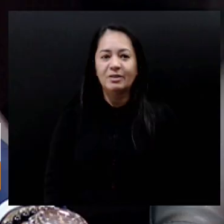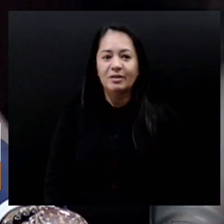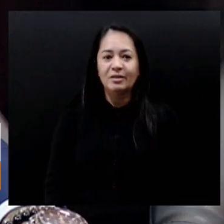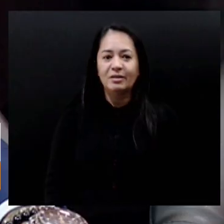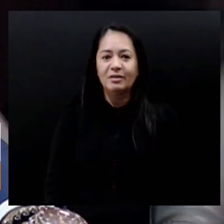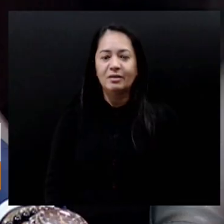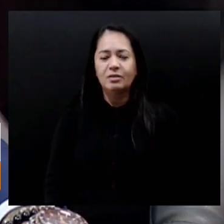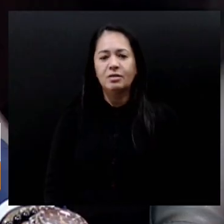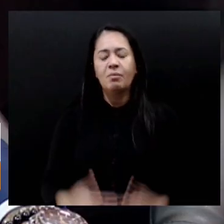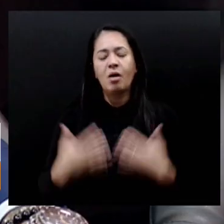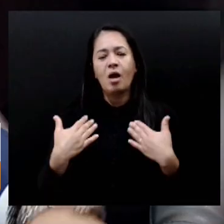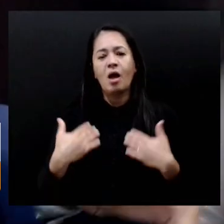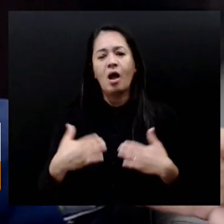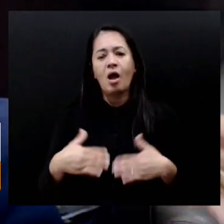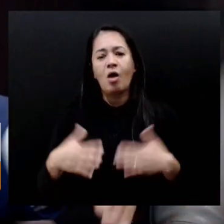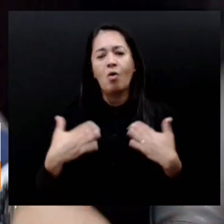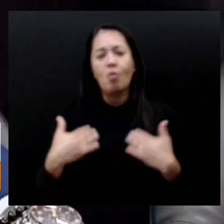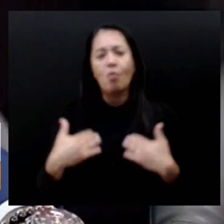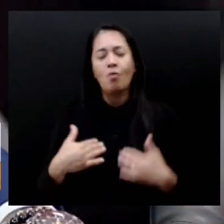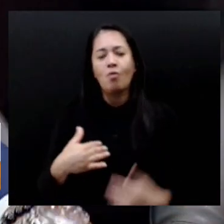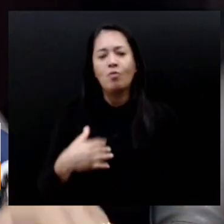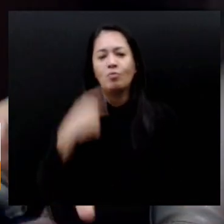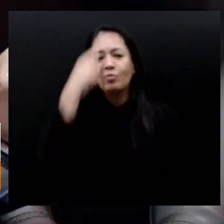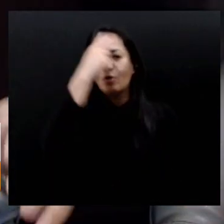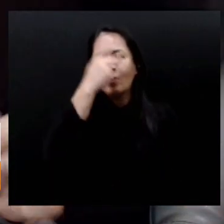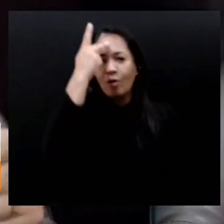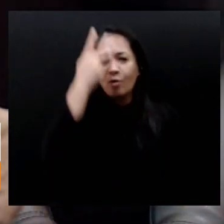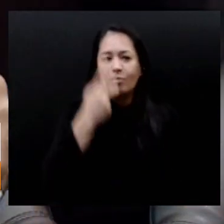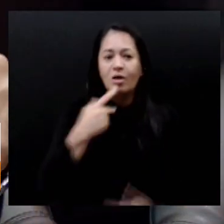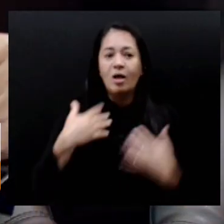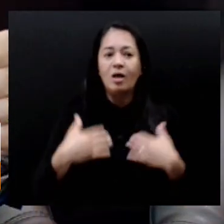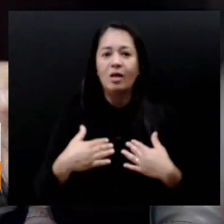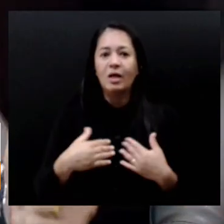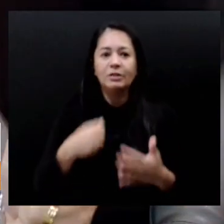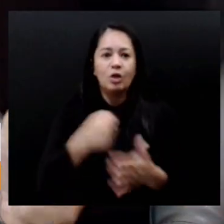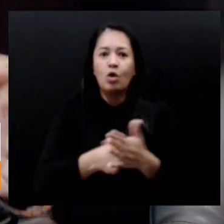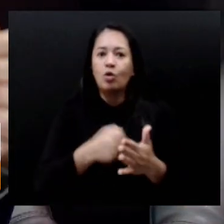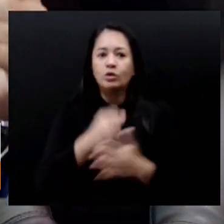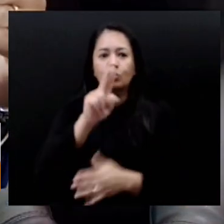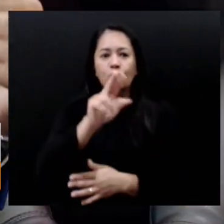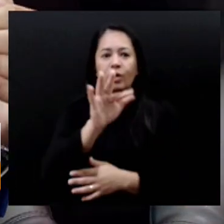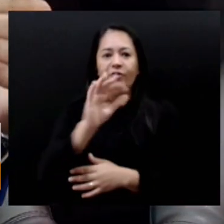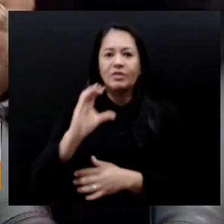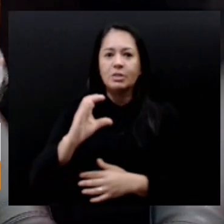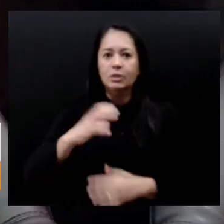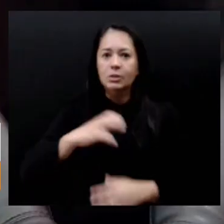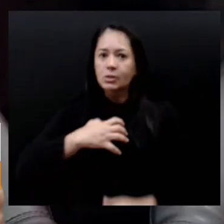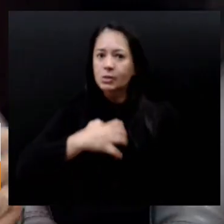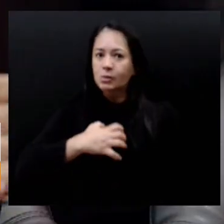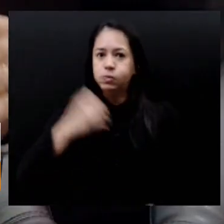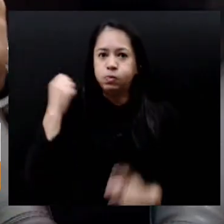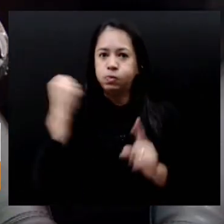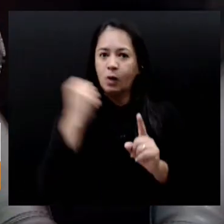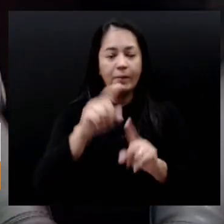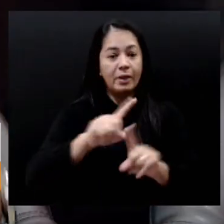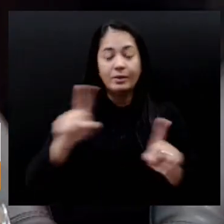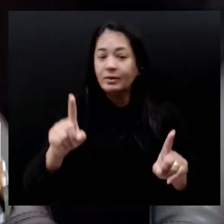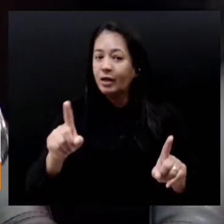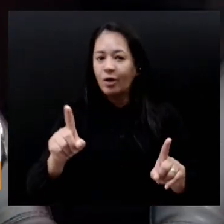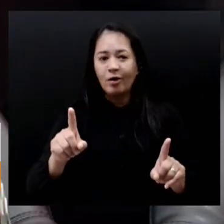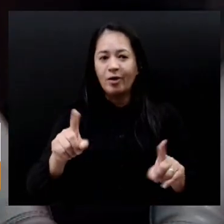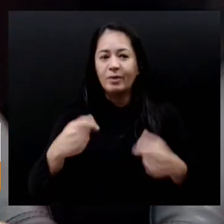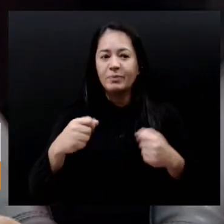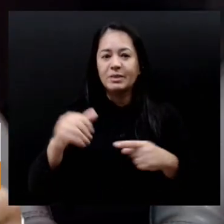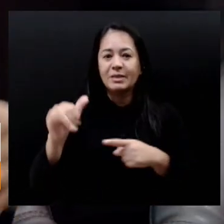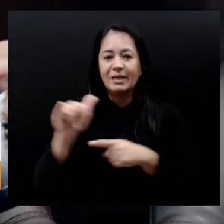calmo. A tendência, até lutadores de UFC, ele não tá cheio de raiva querendo matar o outro. Ele tem, para usar a técnica, ele tem que estar bem,